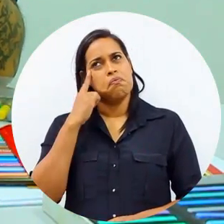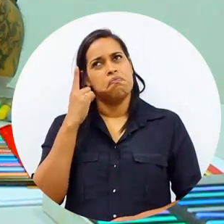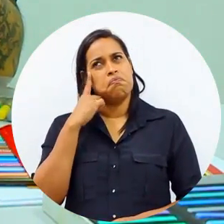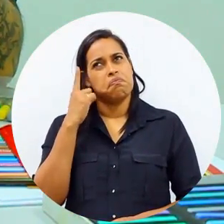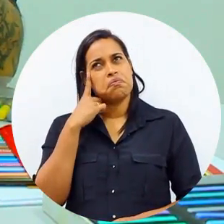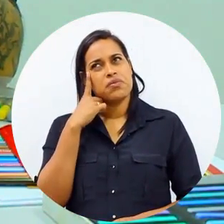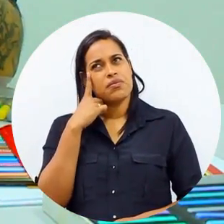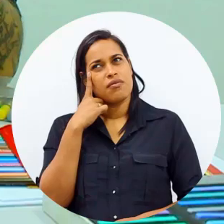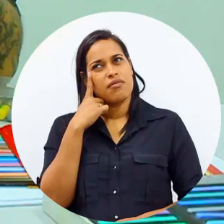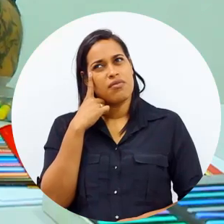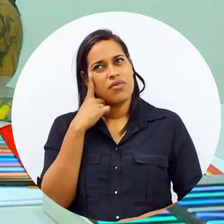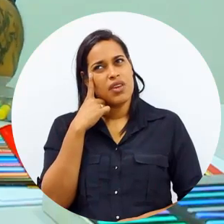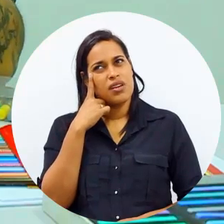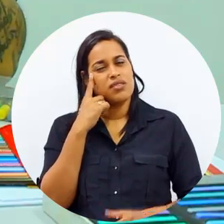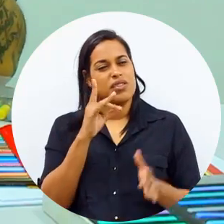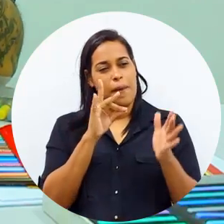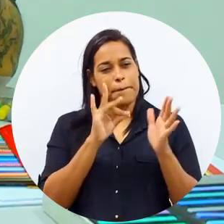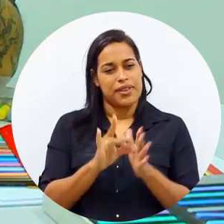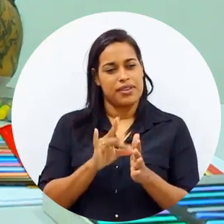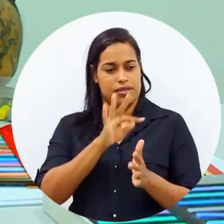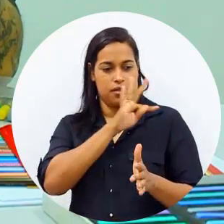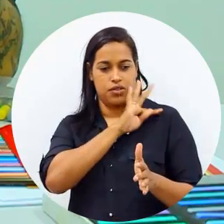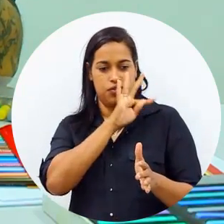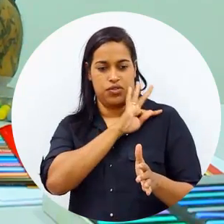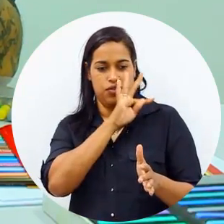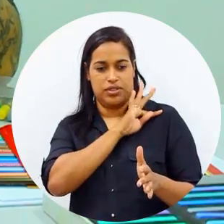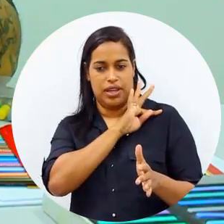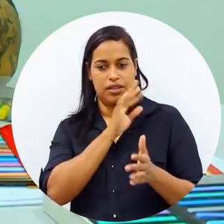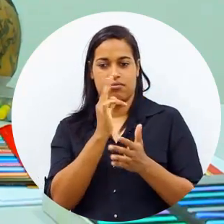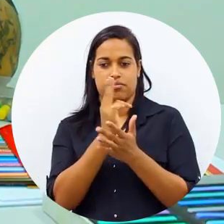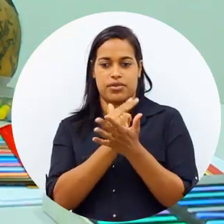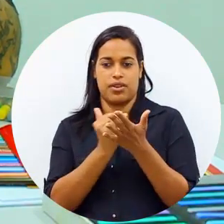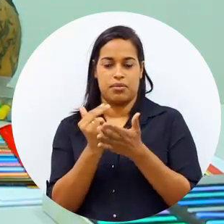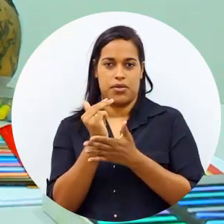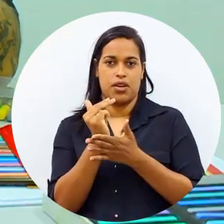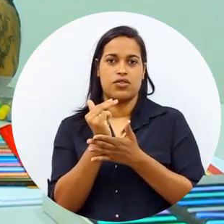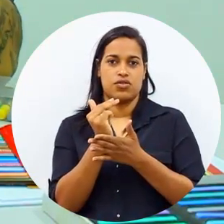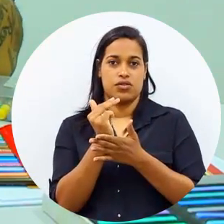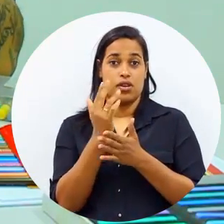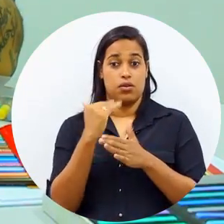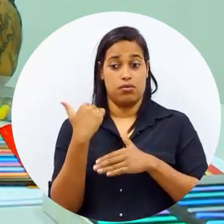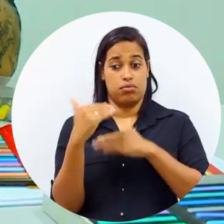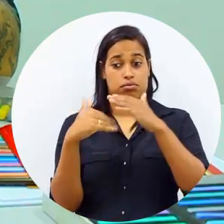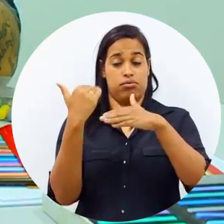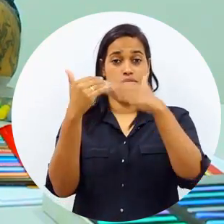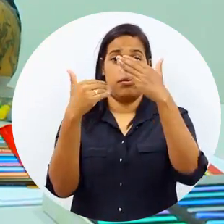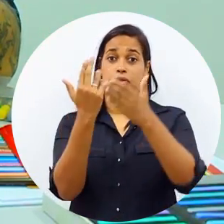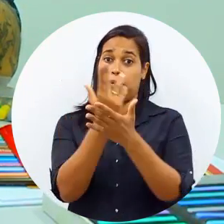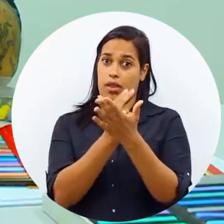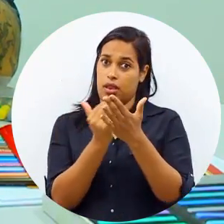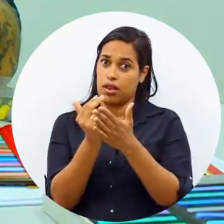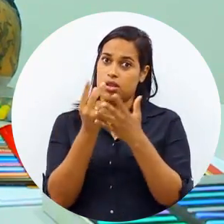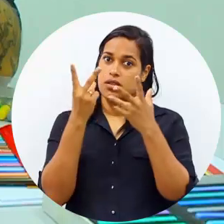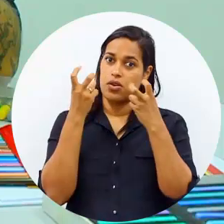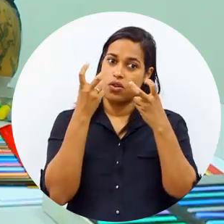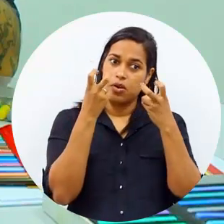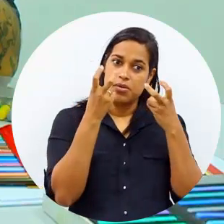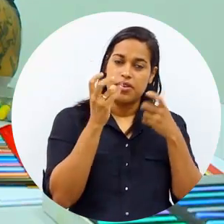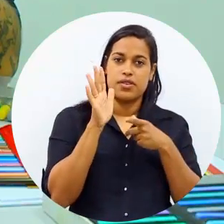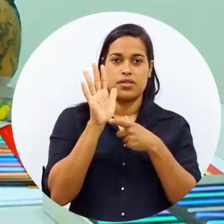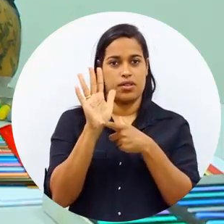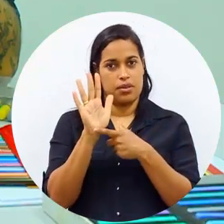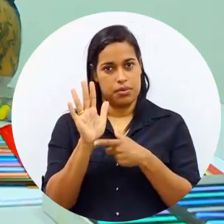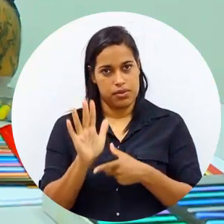Quando a gente pensa em aplicar as técnicas compositivas da imagem no desenvolvimento de desenho de